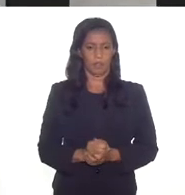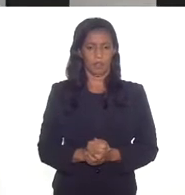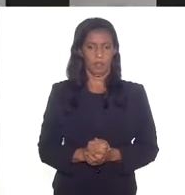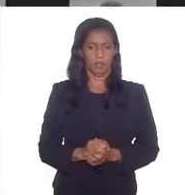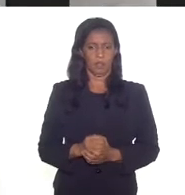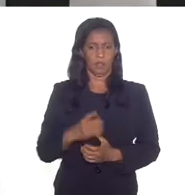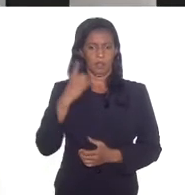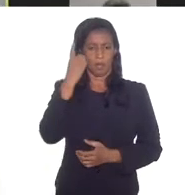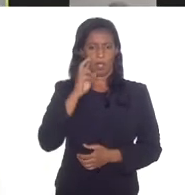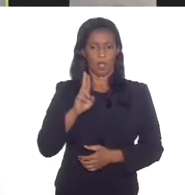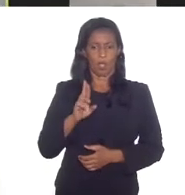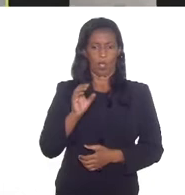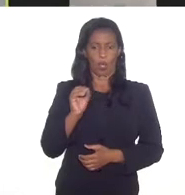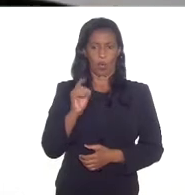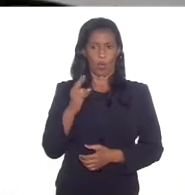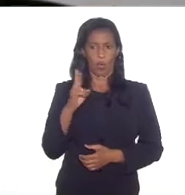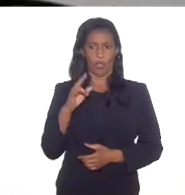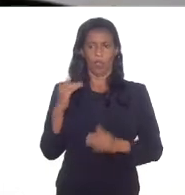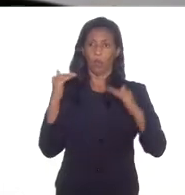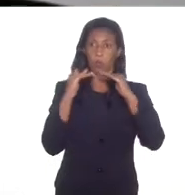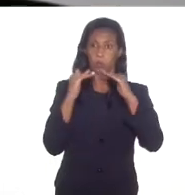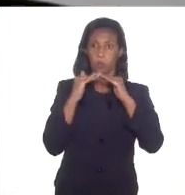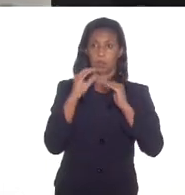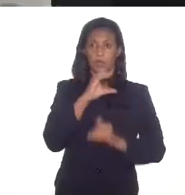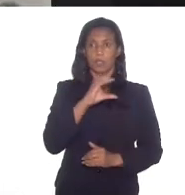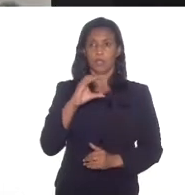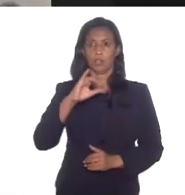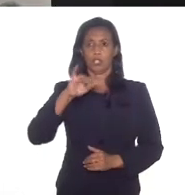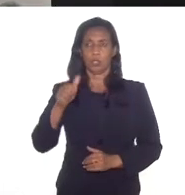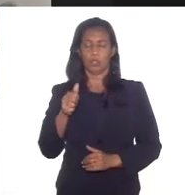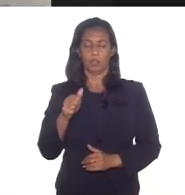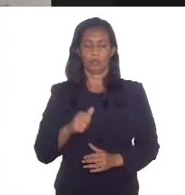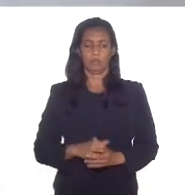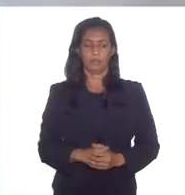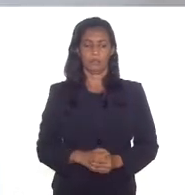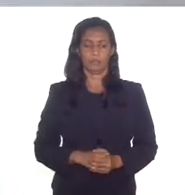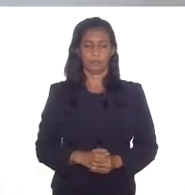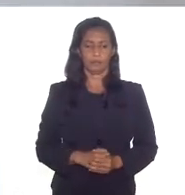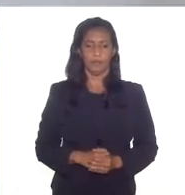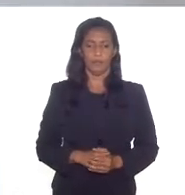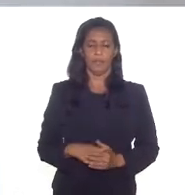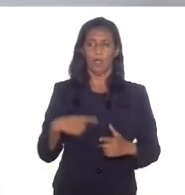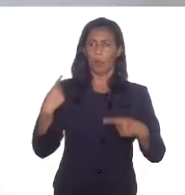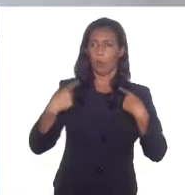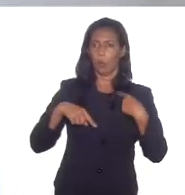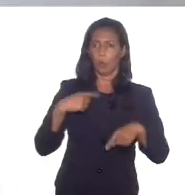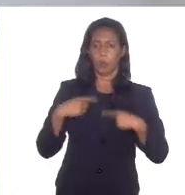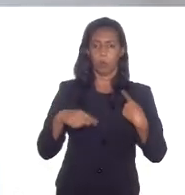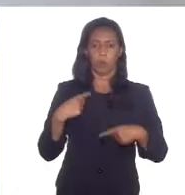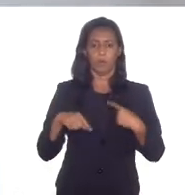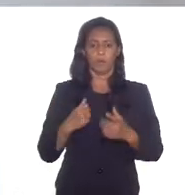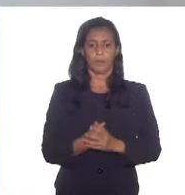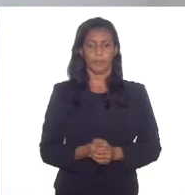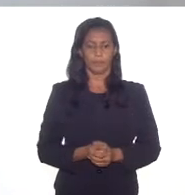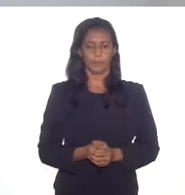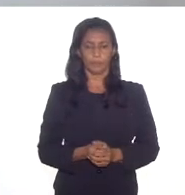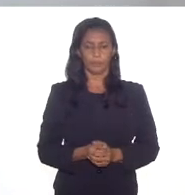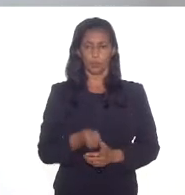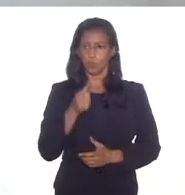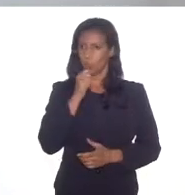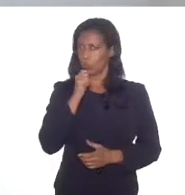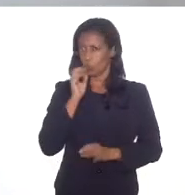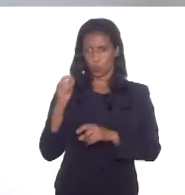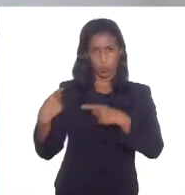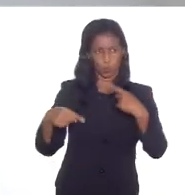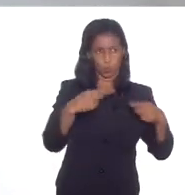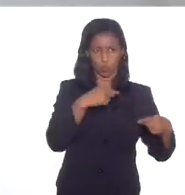Barcelar. Acompanho o parecer do CCJ, senhor presidente. Os pareceres emitidos em discussão. Não havendo quem